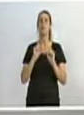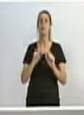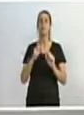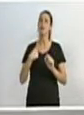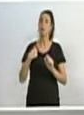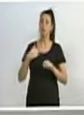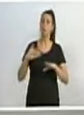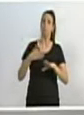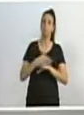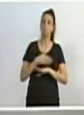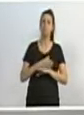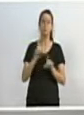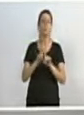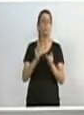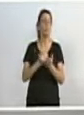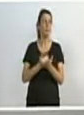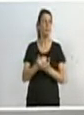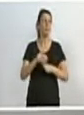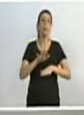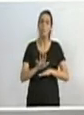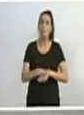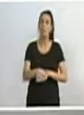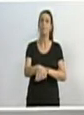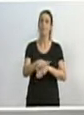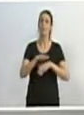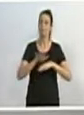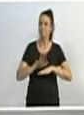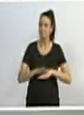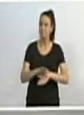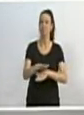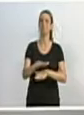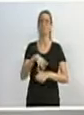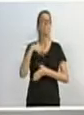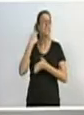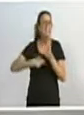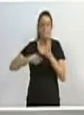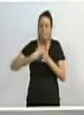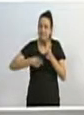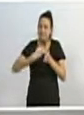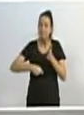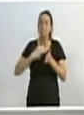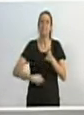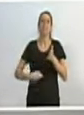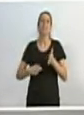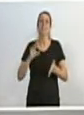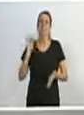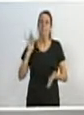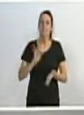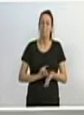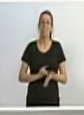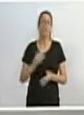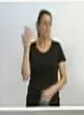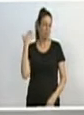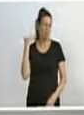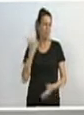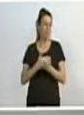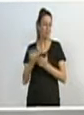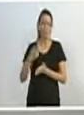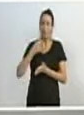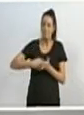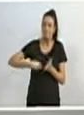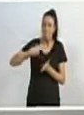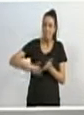parte do início desse movimento, né? Dessa luta que estava, assim, aflorando